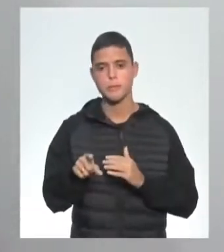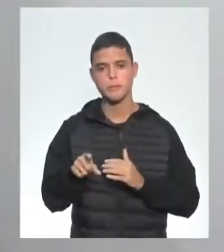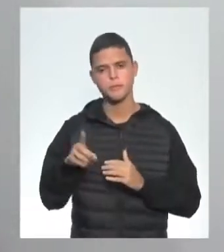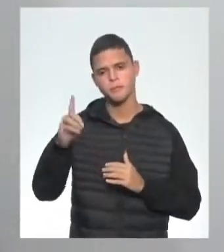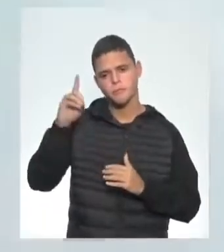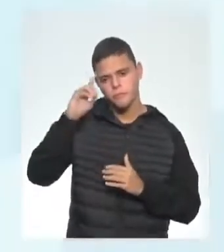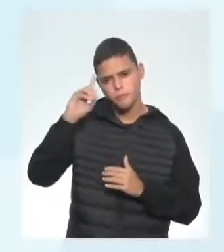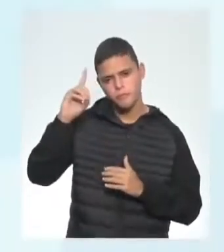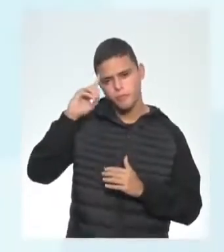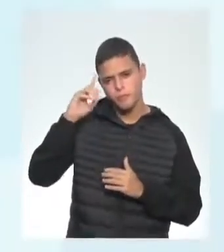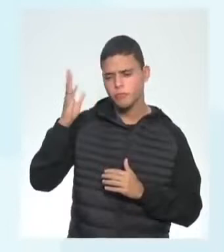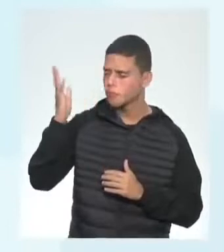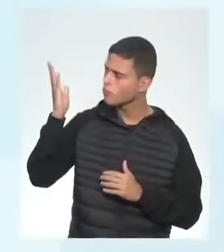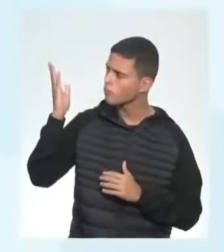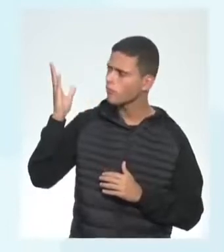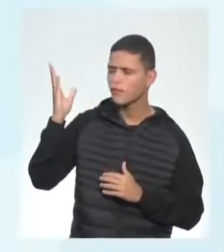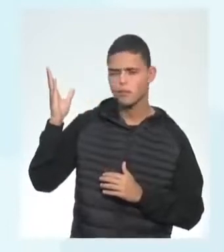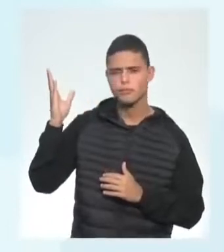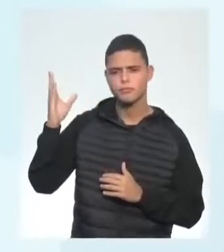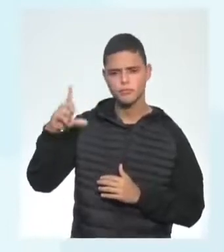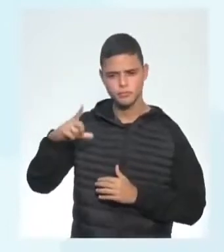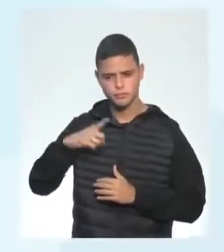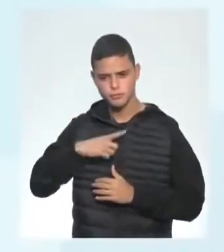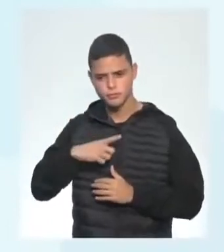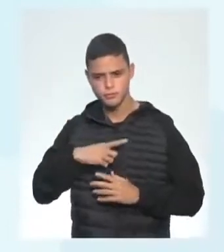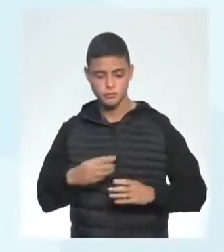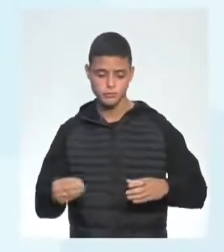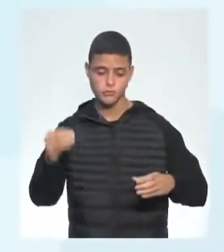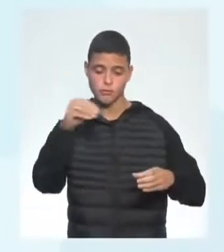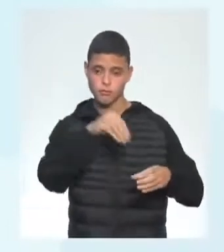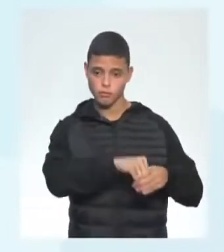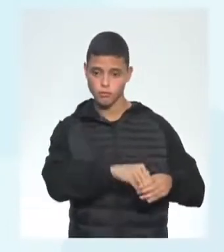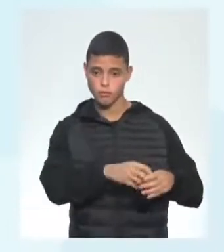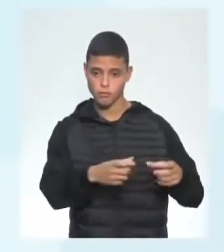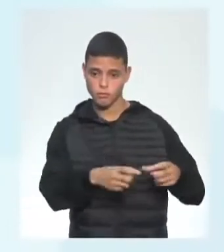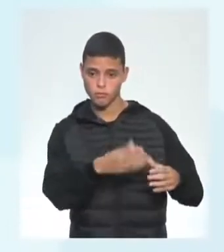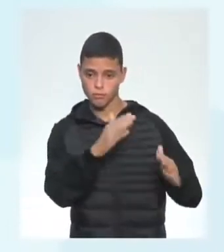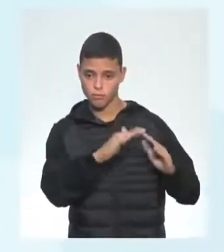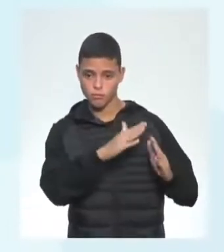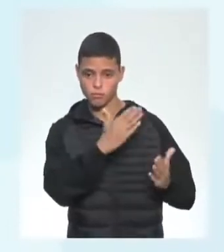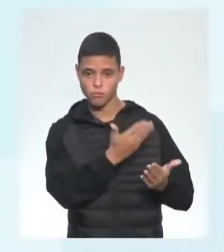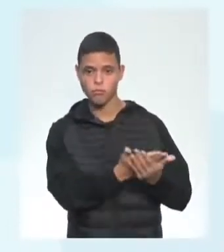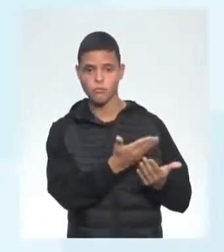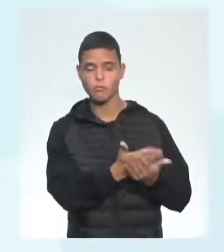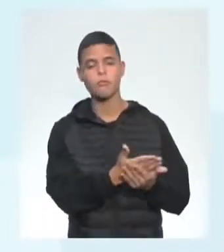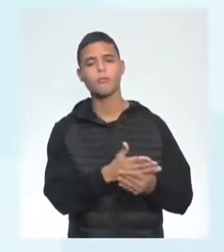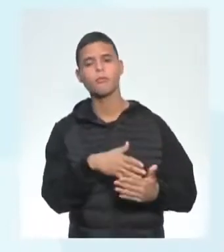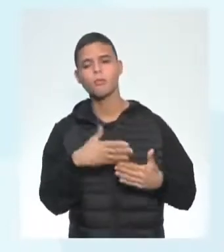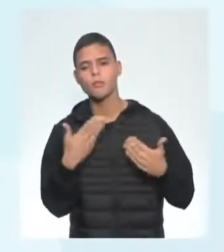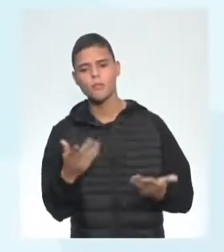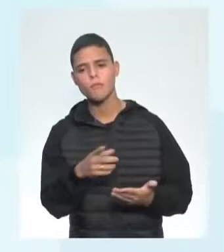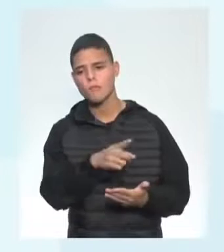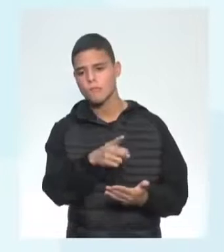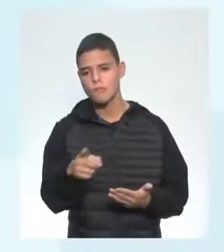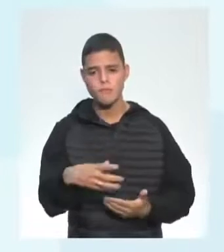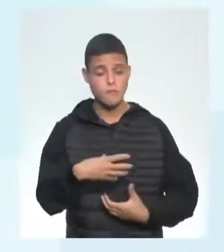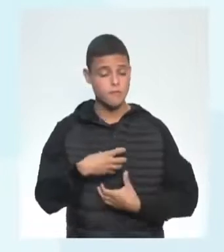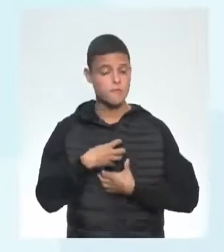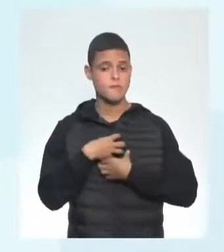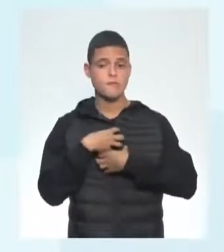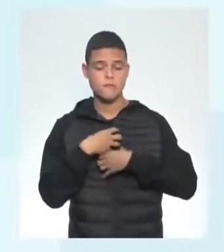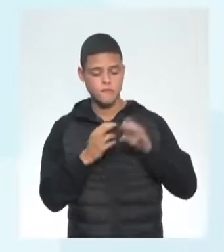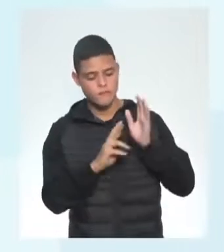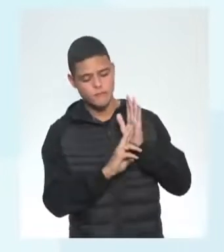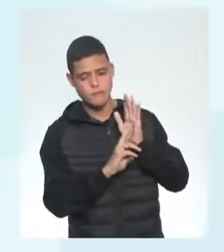cotidiano está presente dentro do espaço escolar? Ou seja, você se sente representado